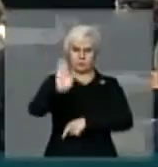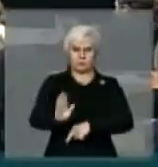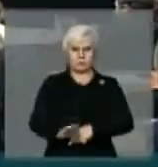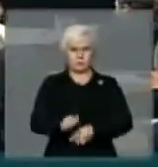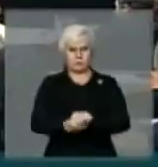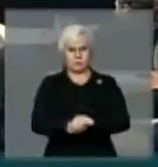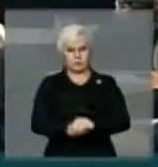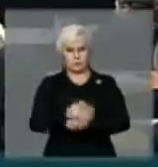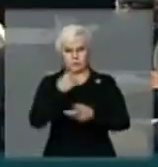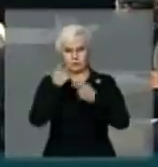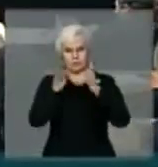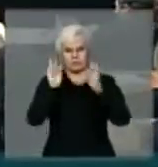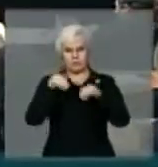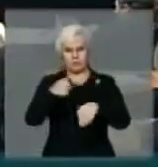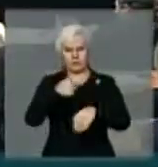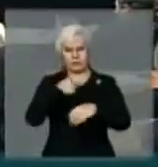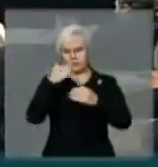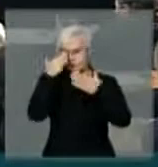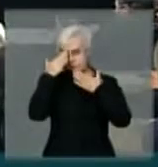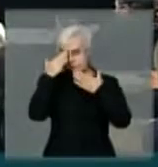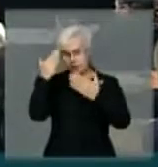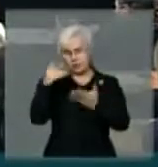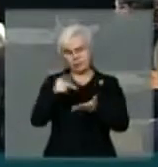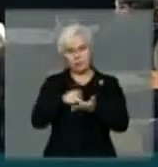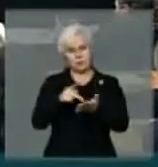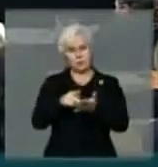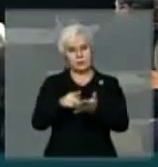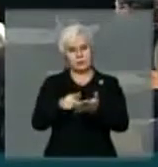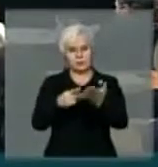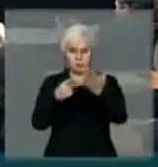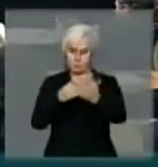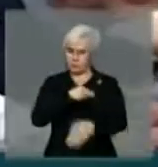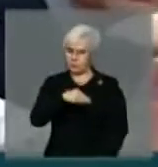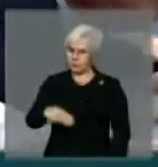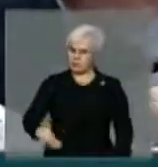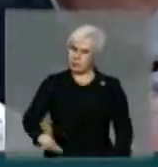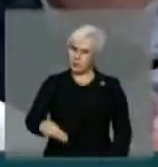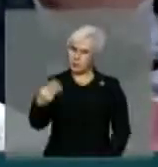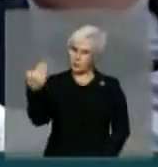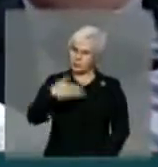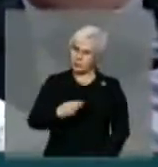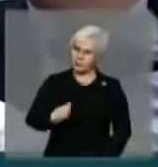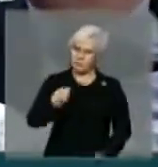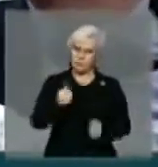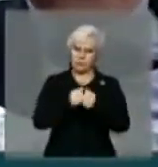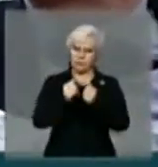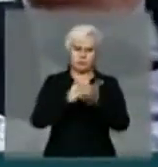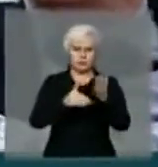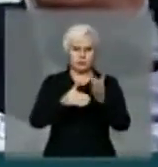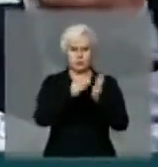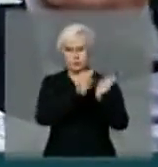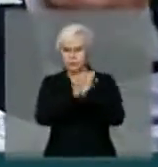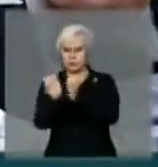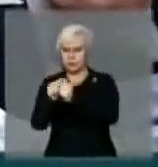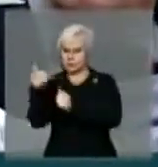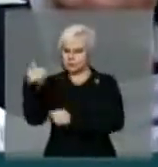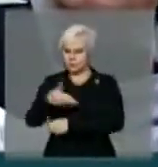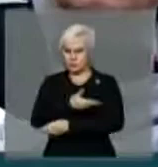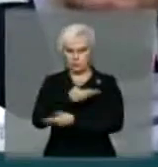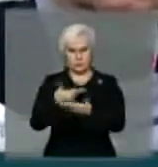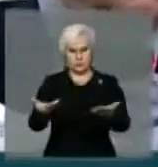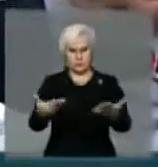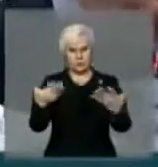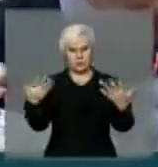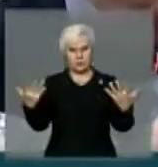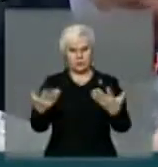Concluindo, eu queria agradecer imensamente a presença do ministro, da sua equipe, dos companheiros e companheiras das entidades. E vamos sair